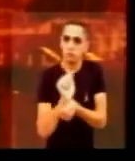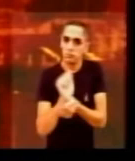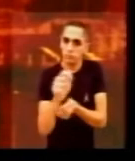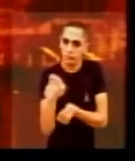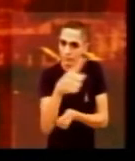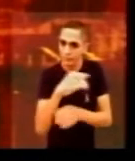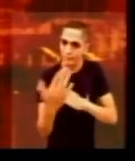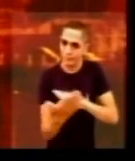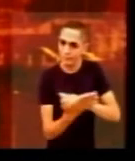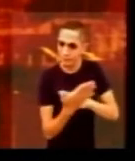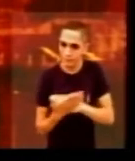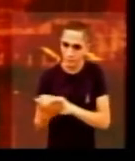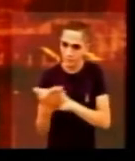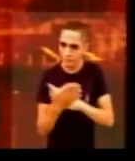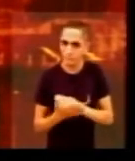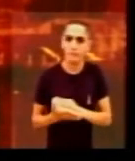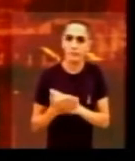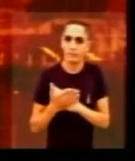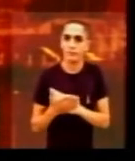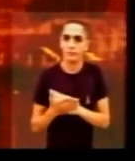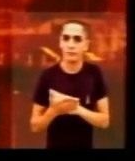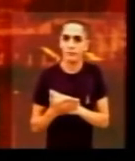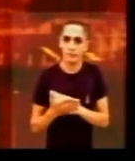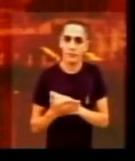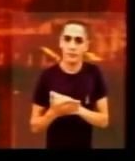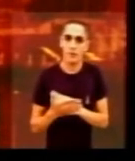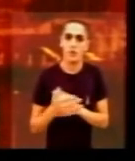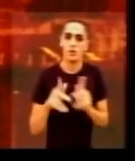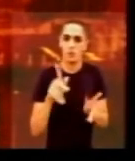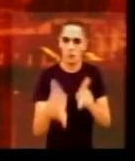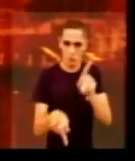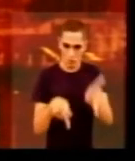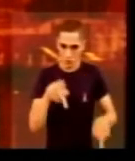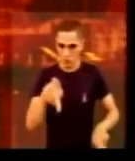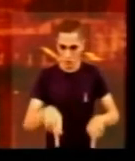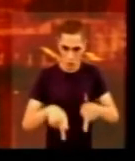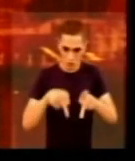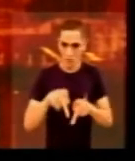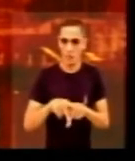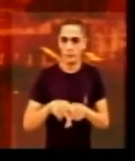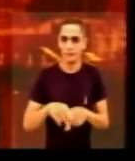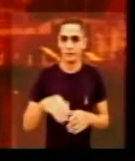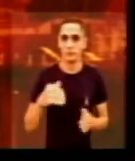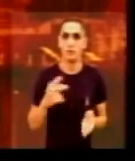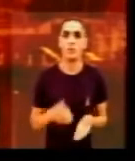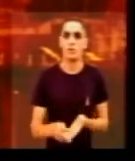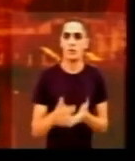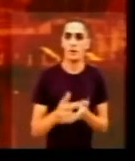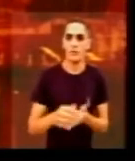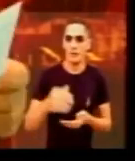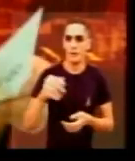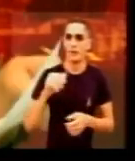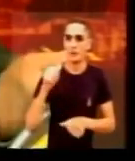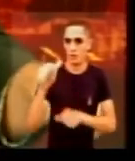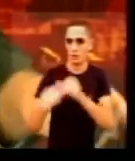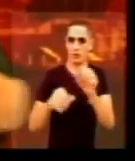estamos desenvolvendo, que na próxima classificação a gente possa melhorar de fase. Muito